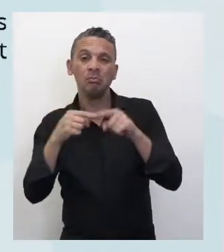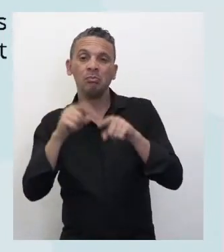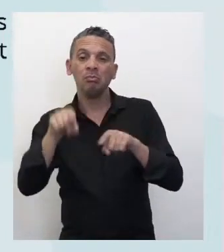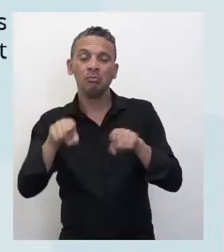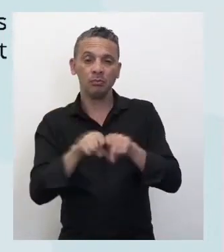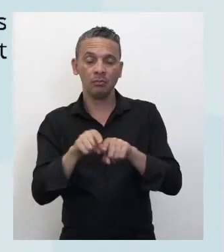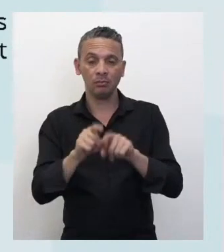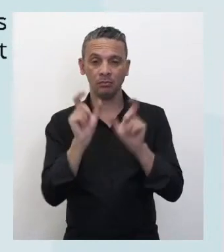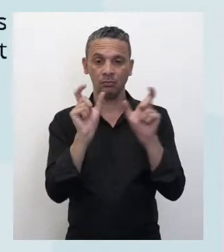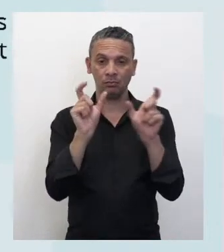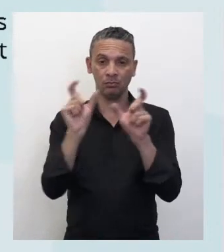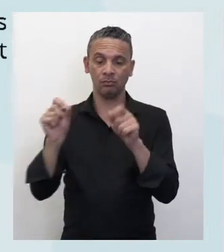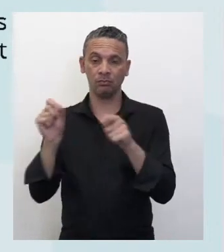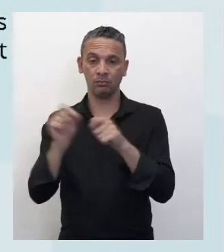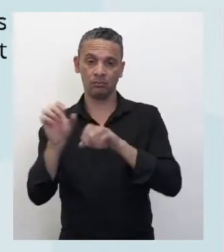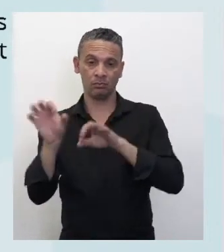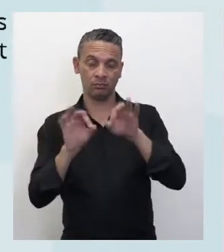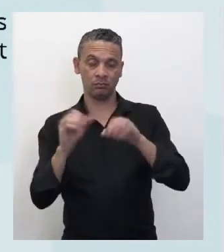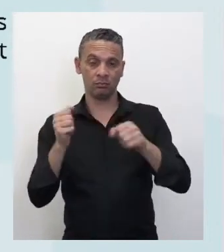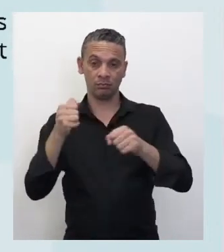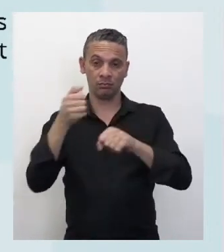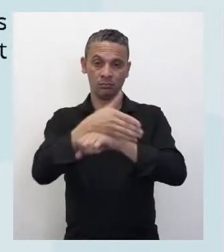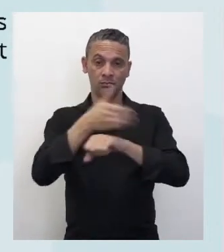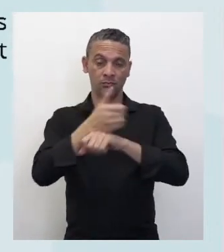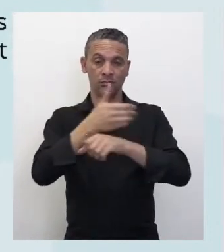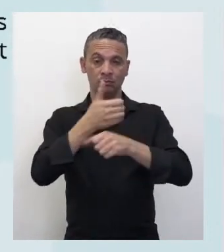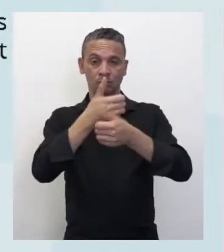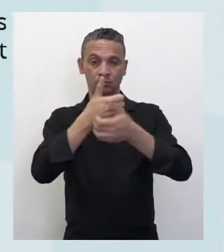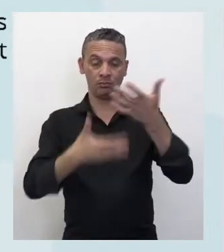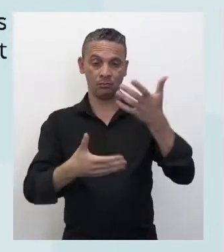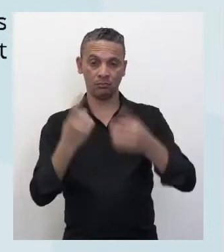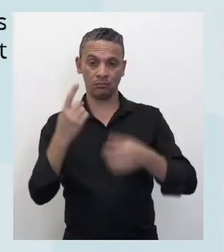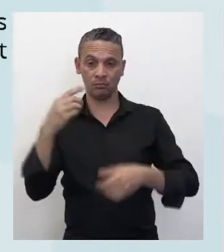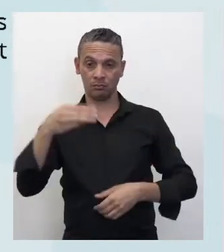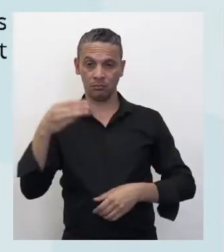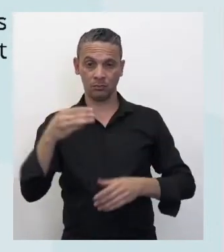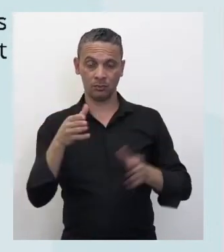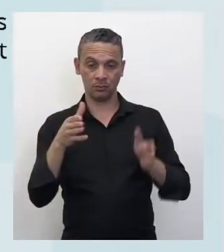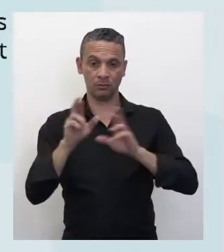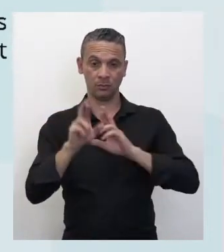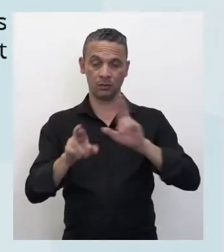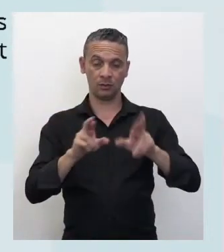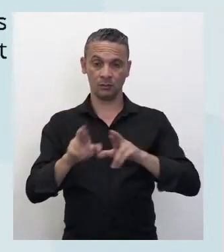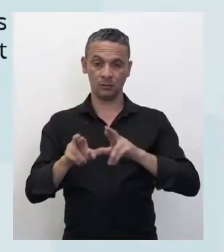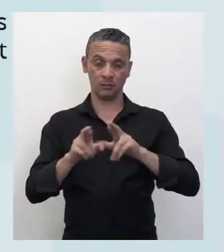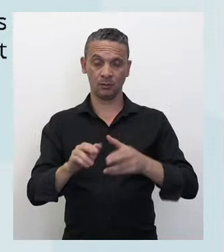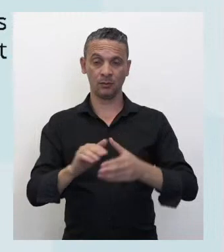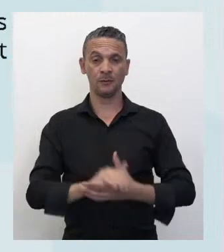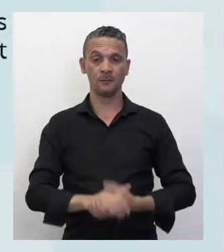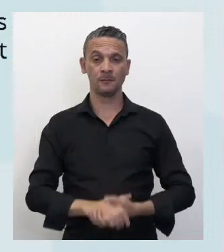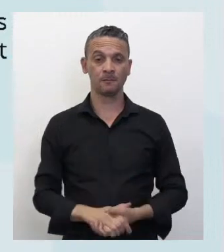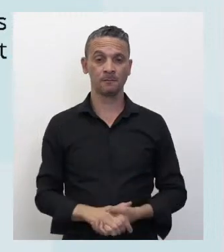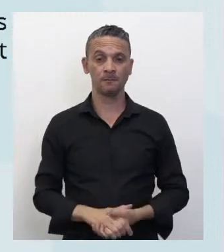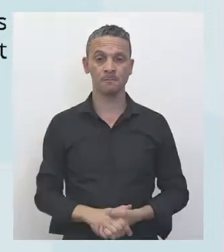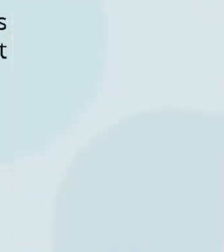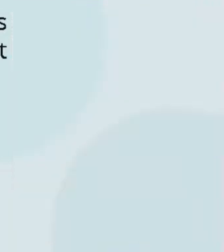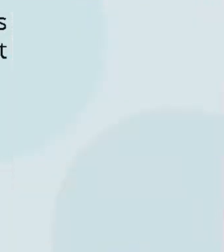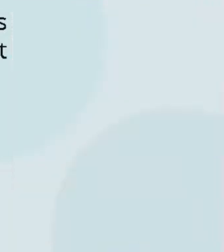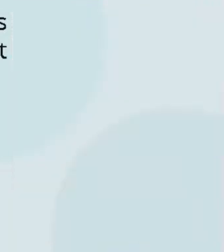essa palavra para a gente lá no chat. 1 minute, go there, have fun. Se divirtam lá.